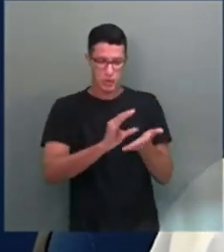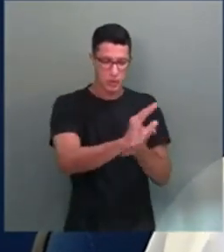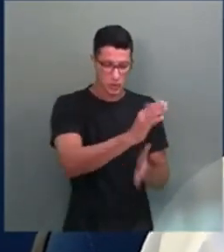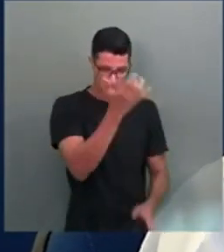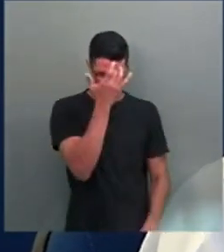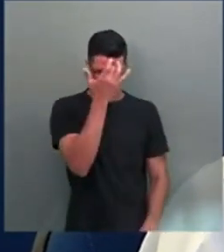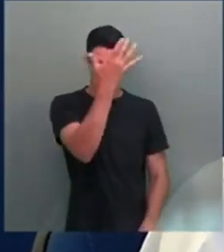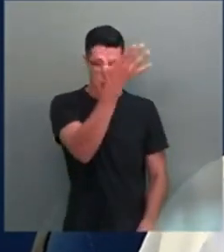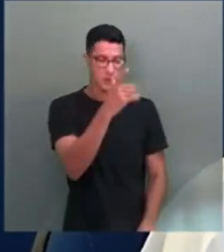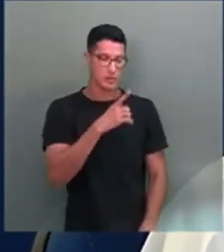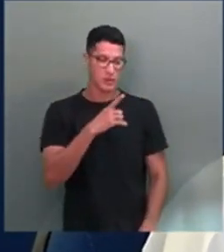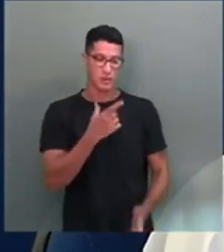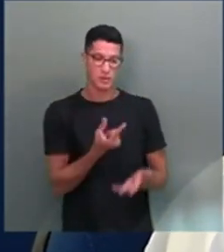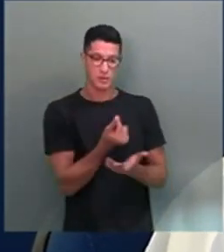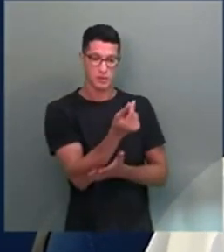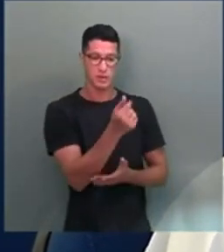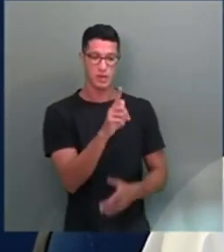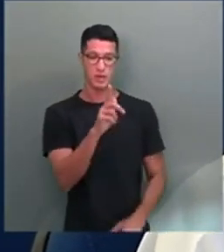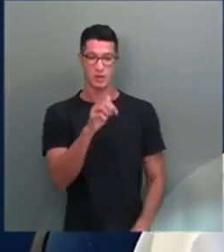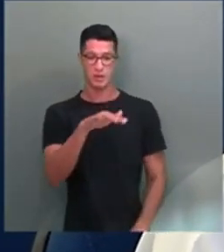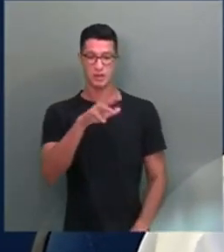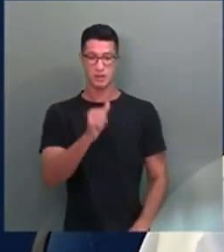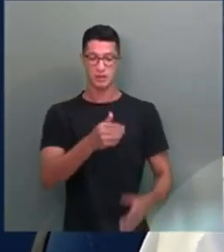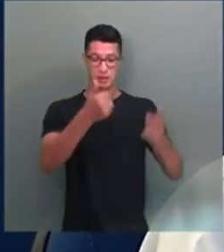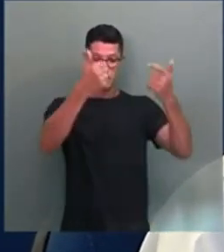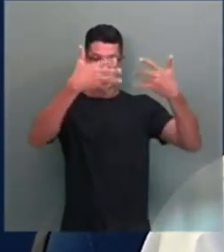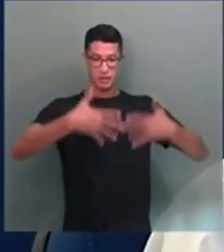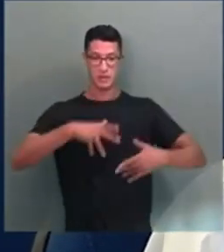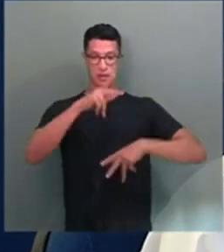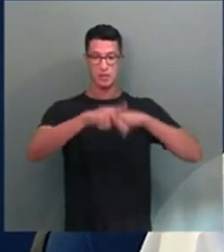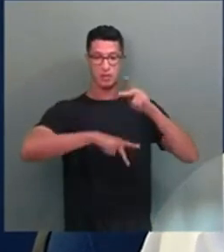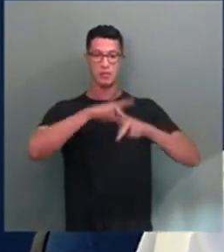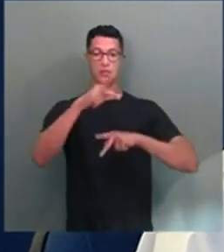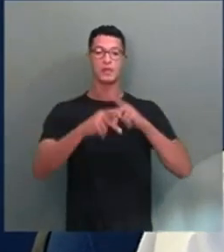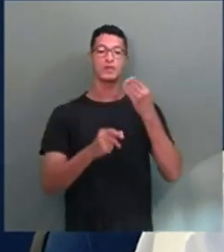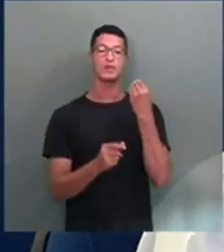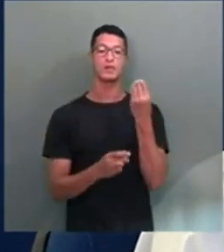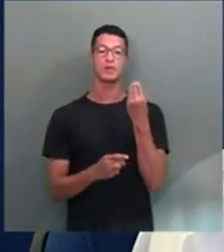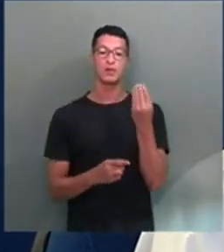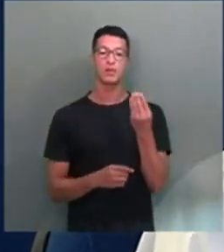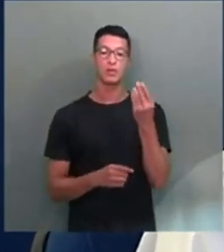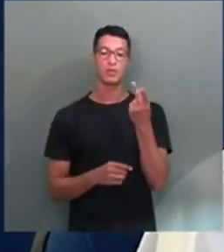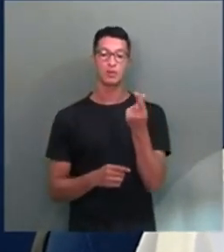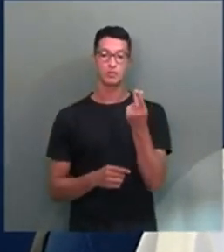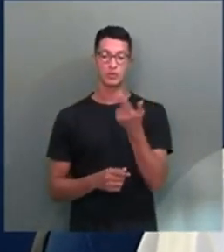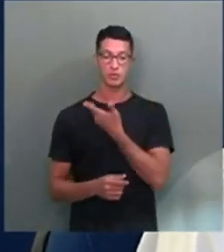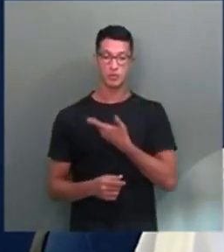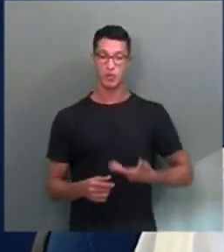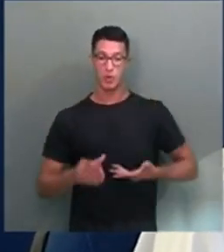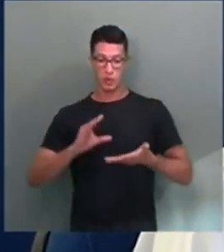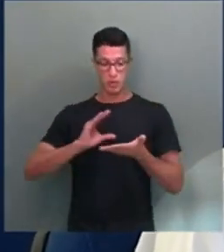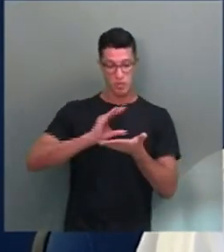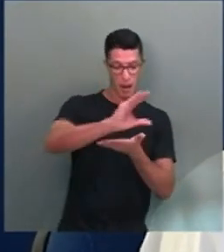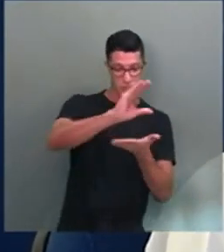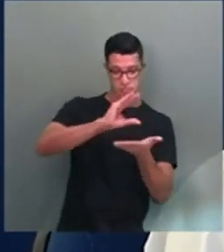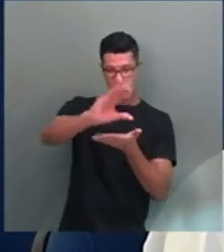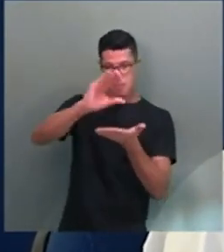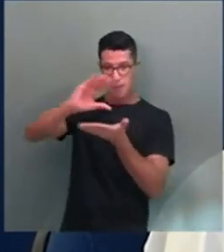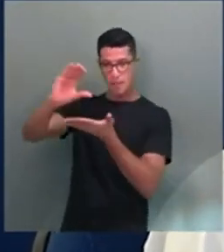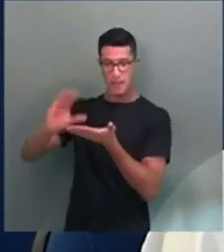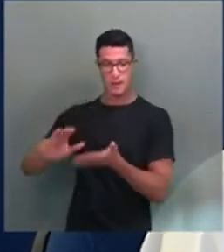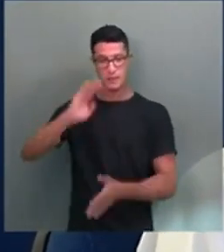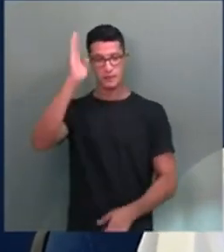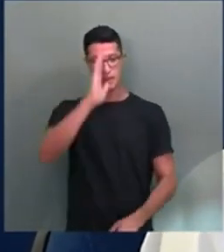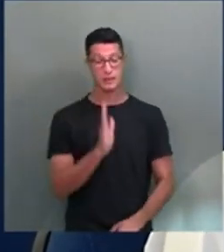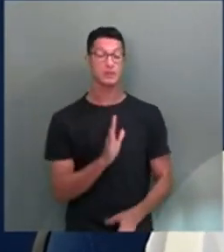Fácil, produzida pela Agência Senado, para explicar à população como os recursos públicos são distribuídos no Brasil.